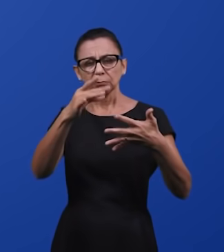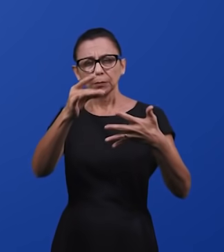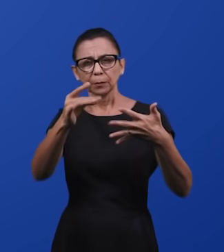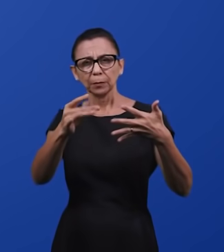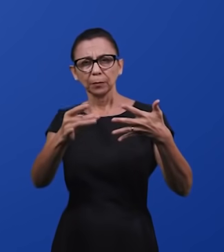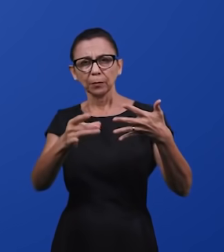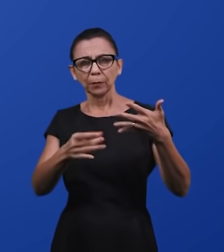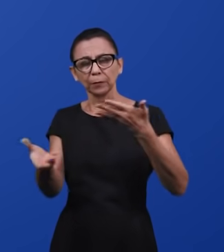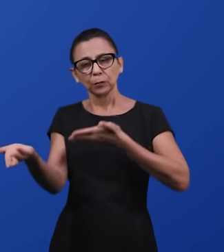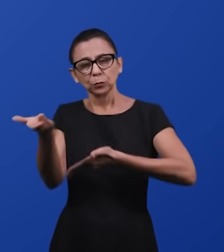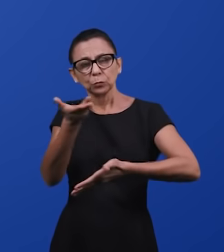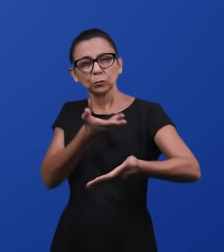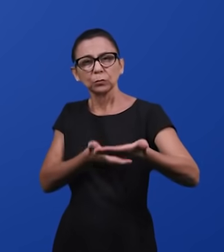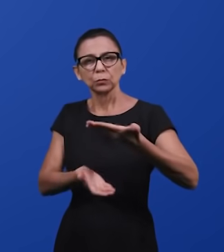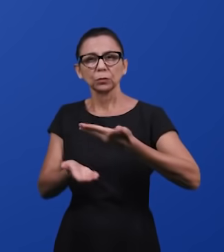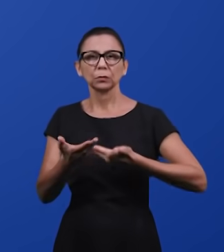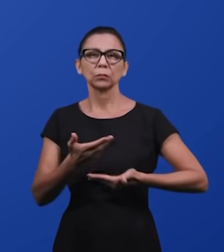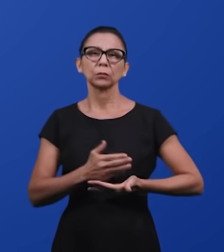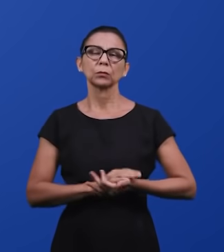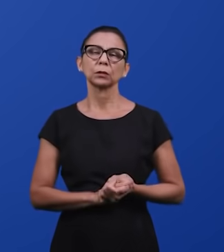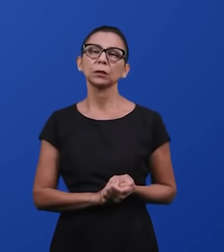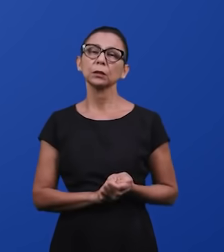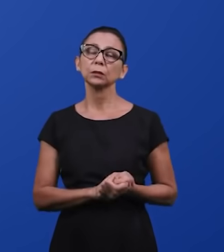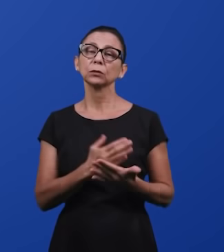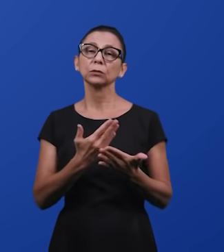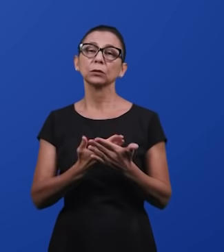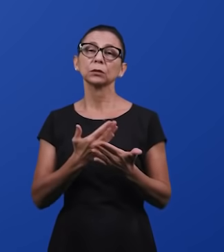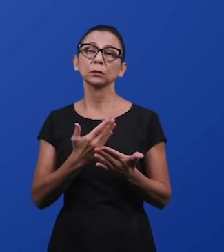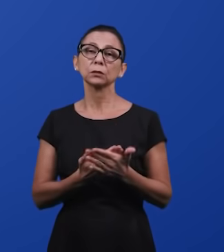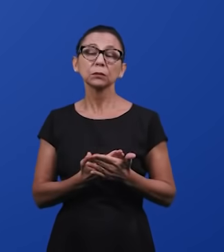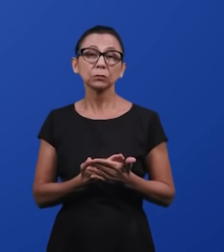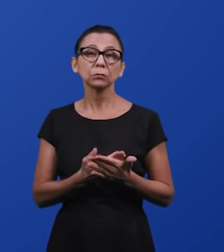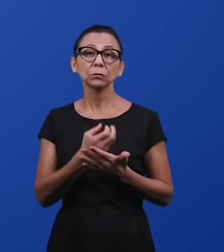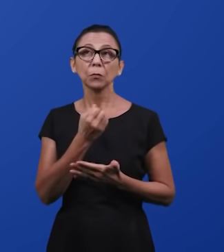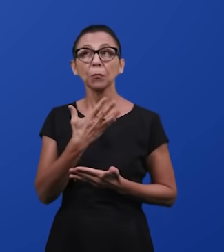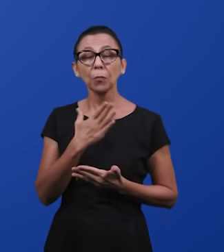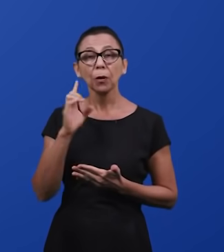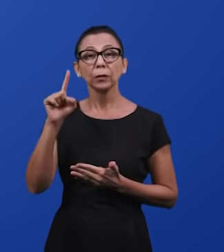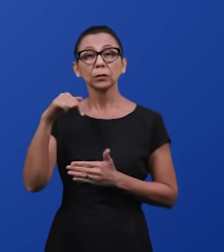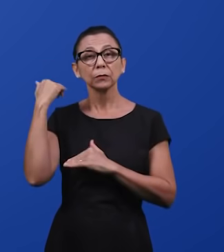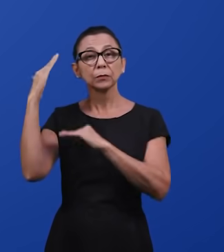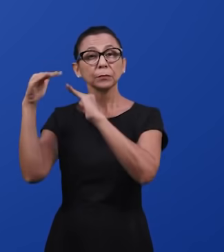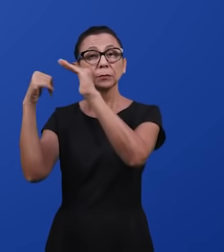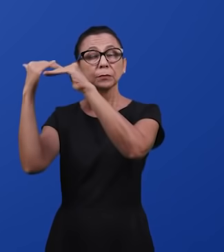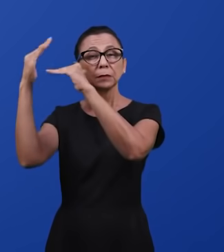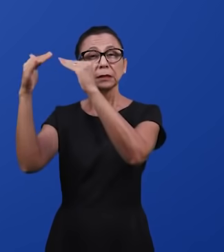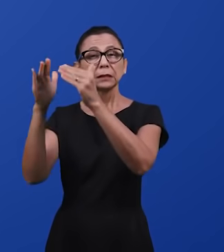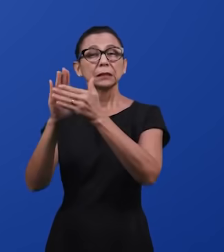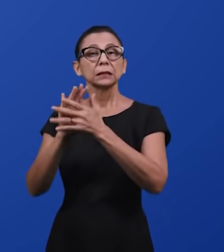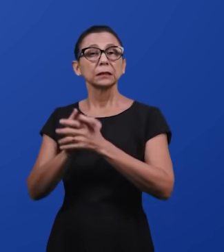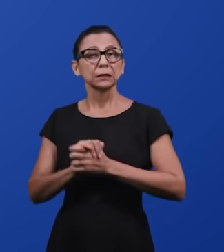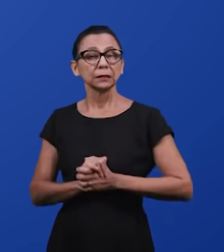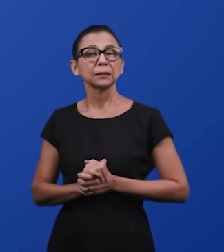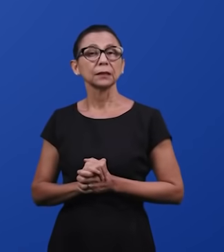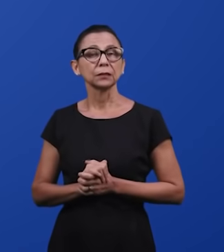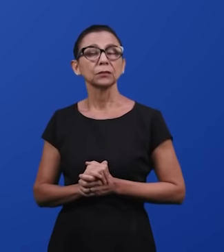que enriquece ainda mais o entendimento do estudo, e o nosso entendimento vai sendo afiado